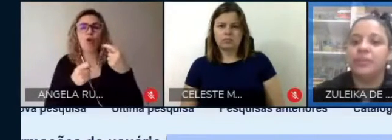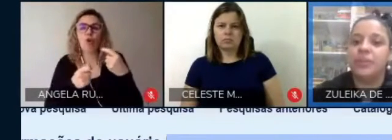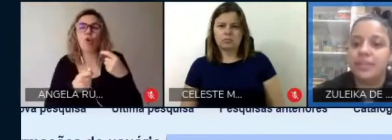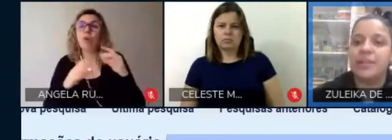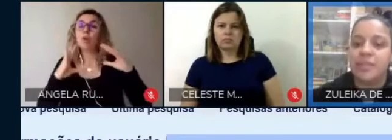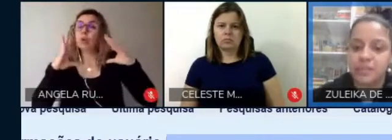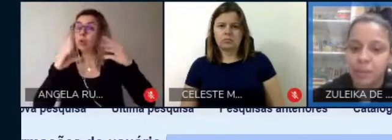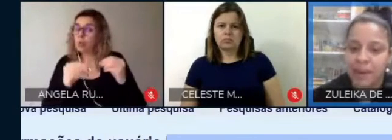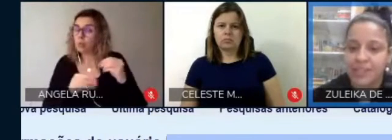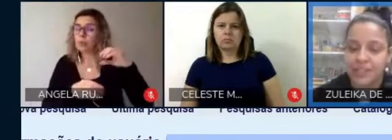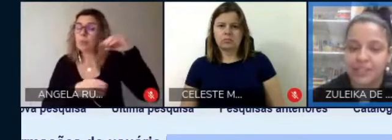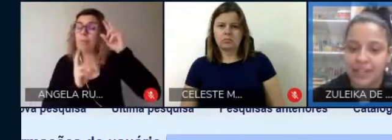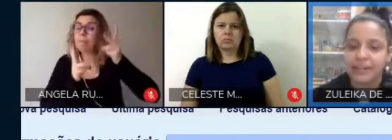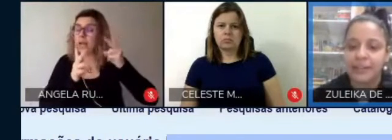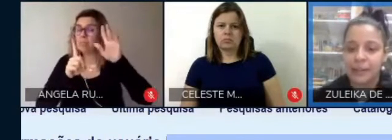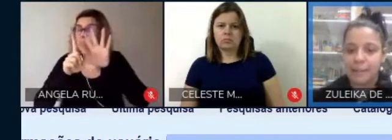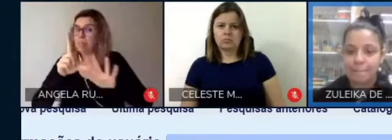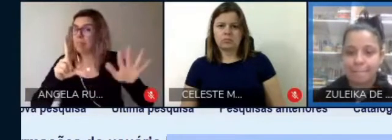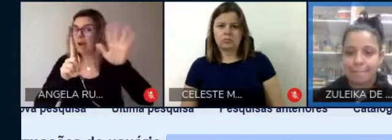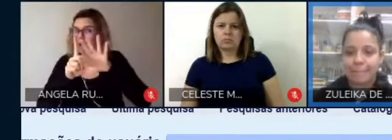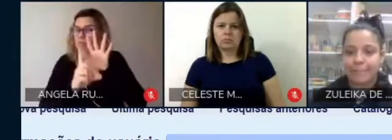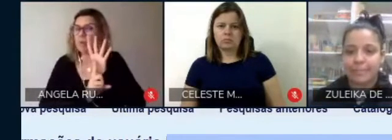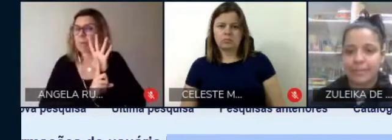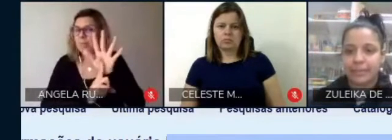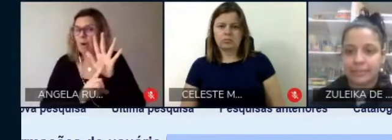Tudo isso dentro dessa mesma página, tá?